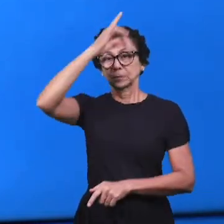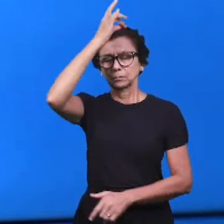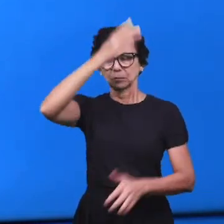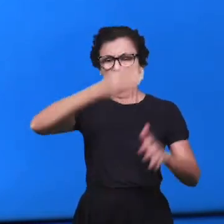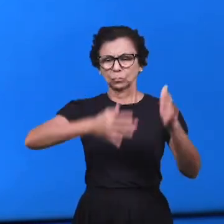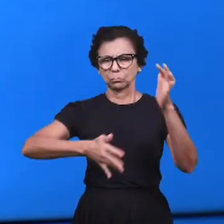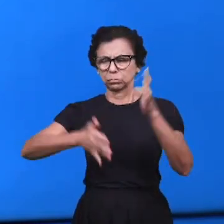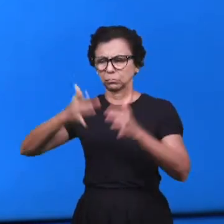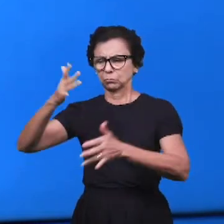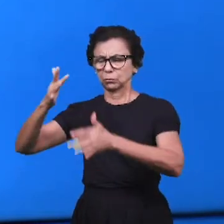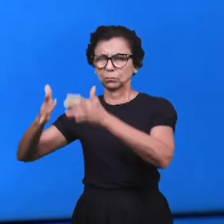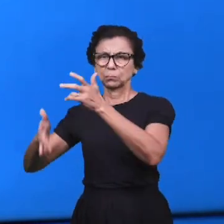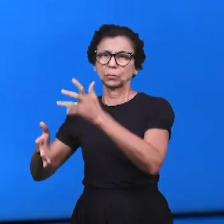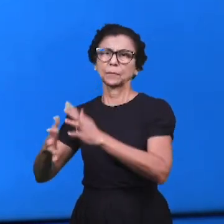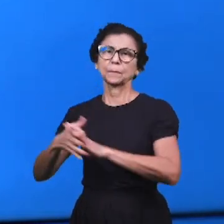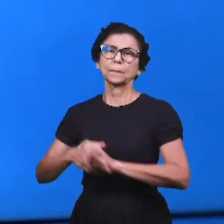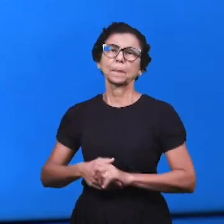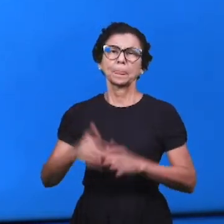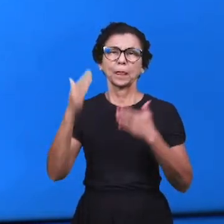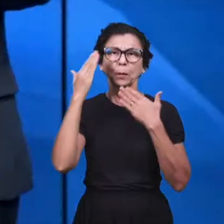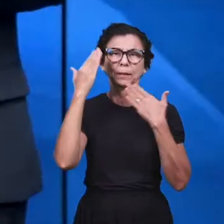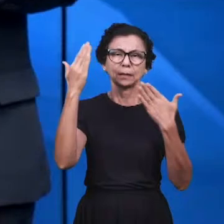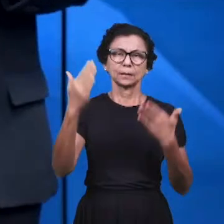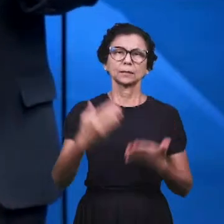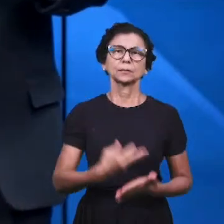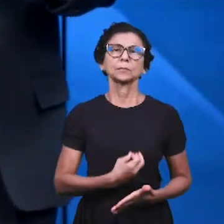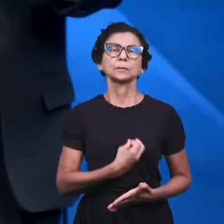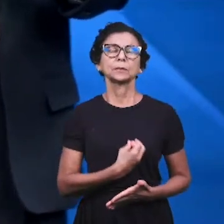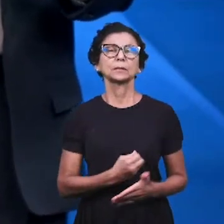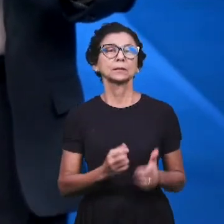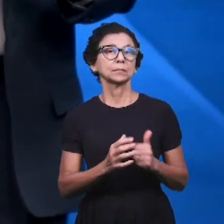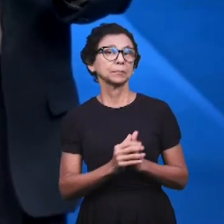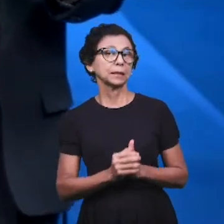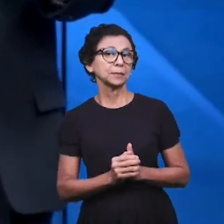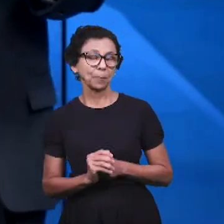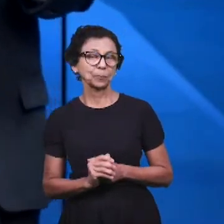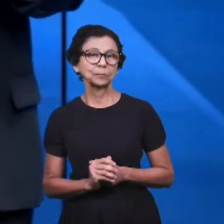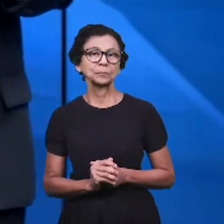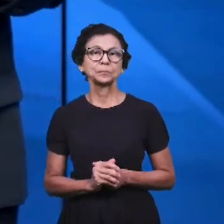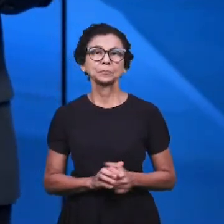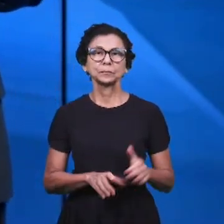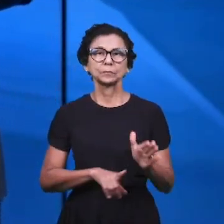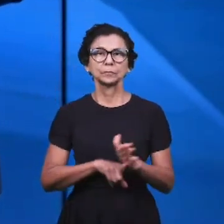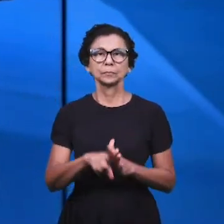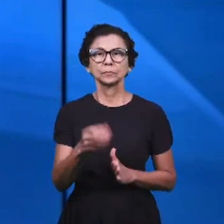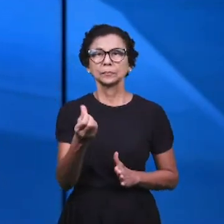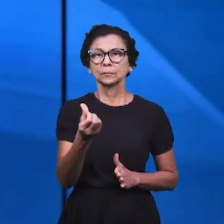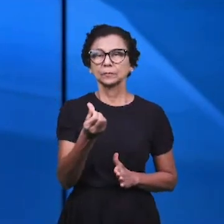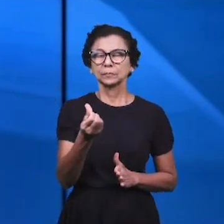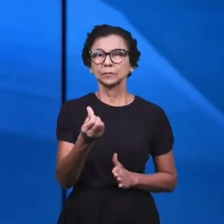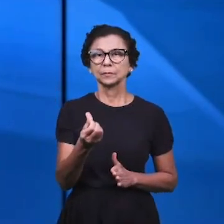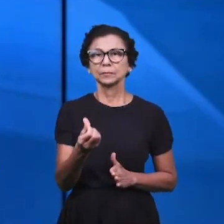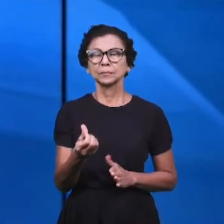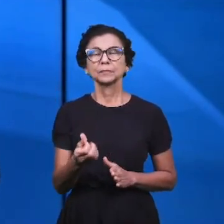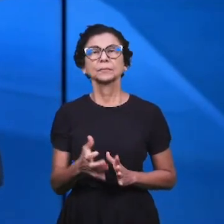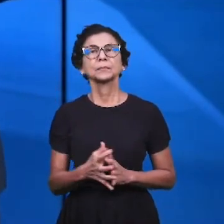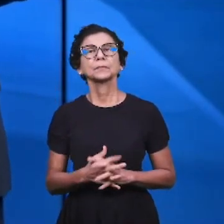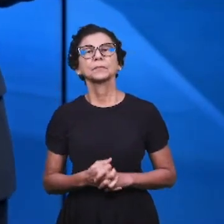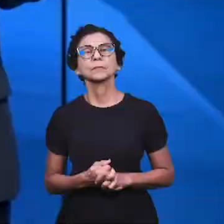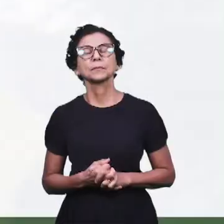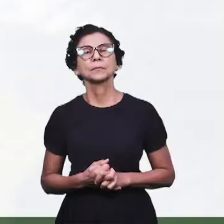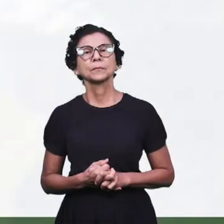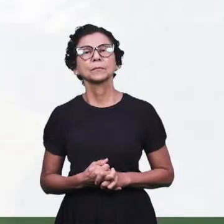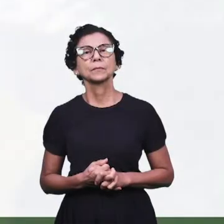então, Josimar, pela sua participação. Amém, irmãos? Agora a sexta e última pergunta para todos, né? Que